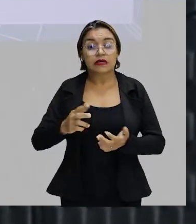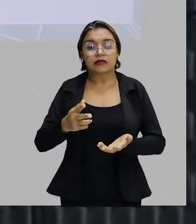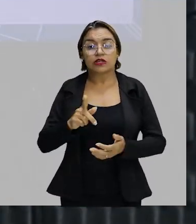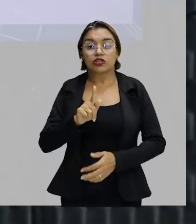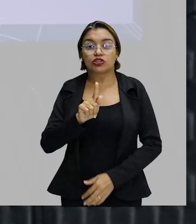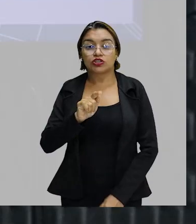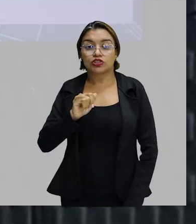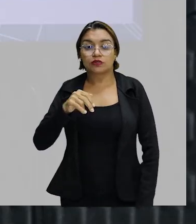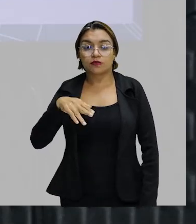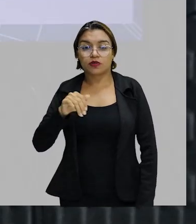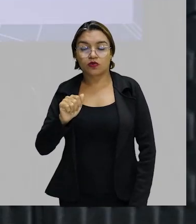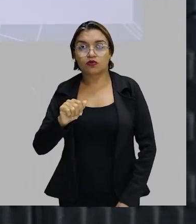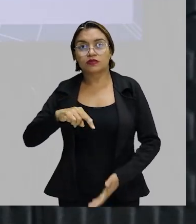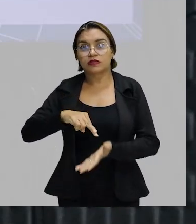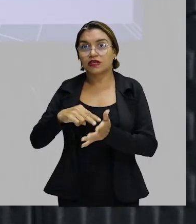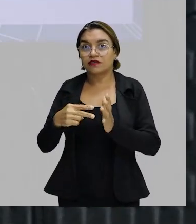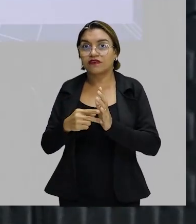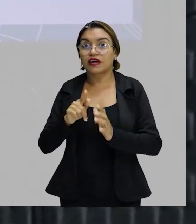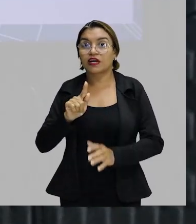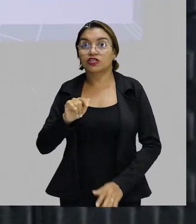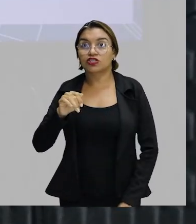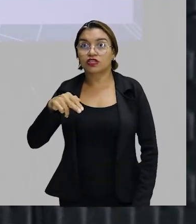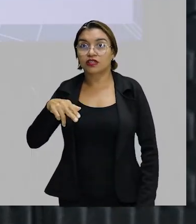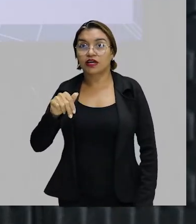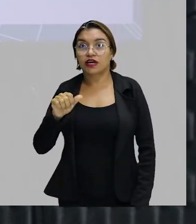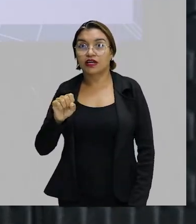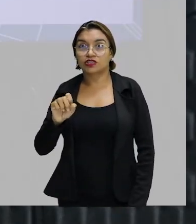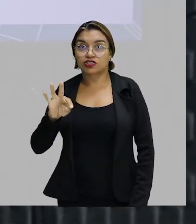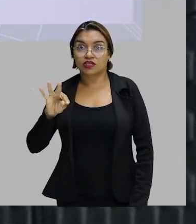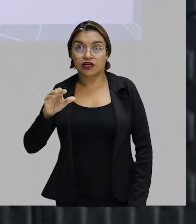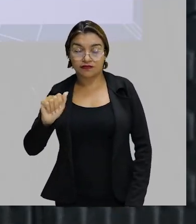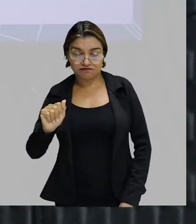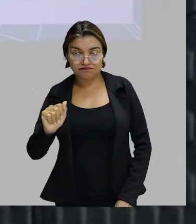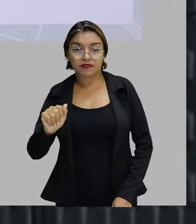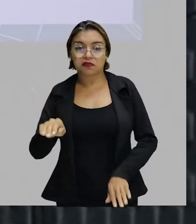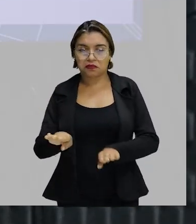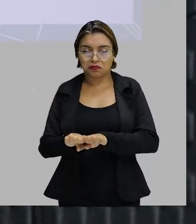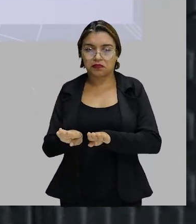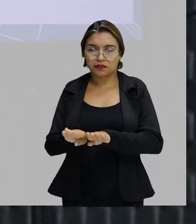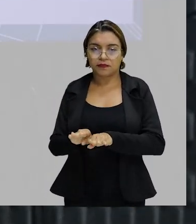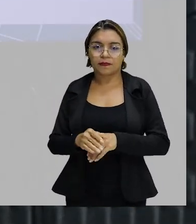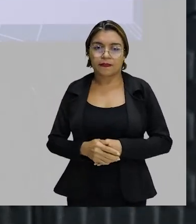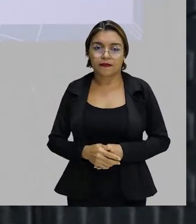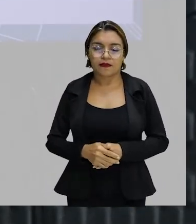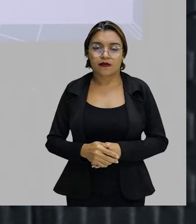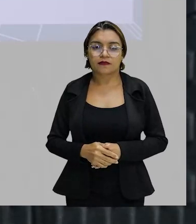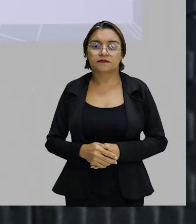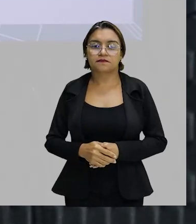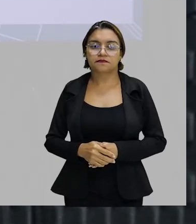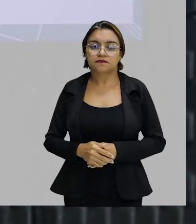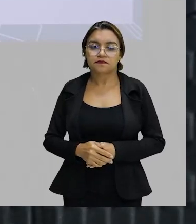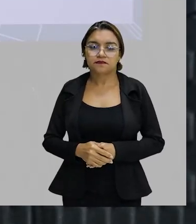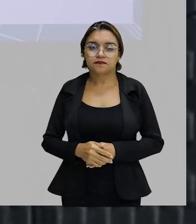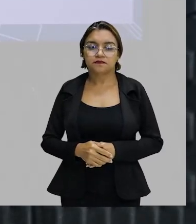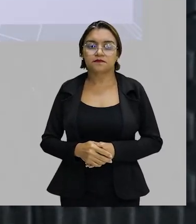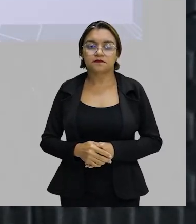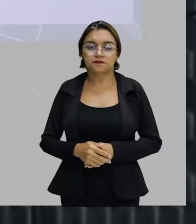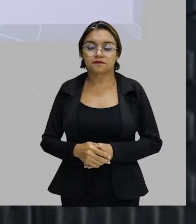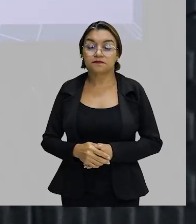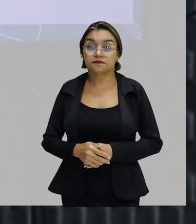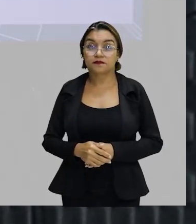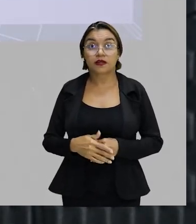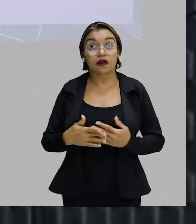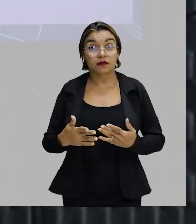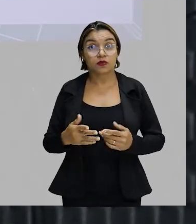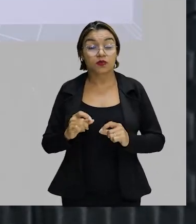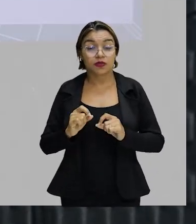tá galera movimentos ginástico toda hora tá aparecendo esse termino aqui vou esclarecendo para vocês gímnico tem a ver com movimento ginástico